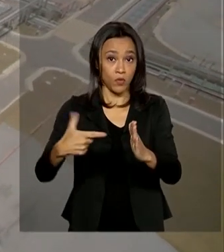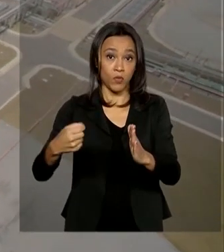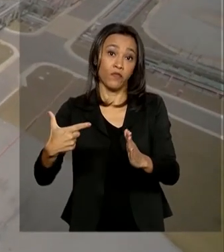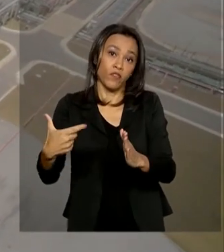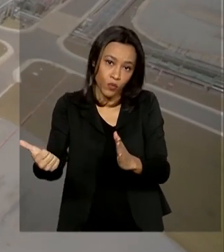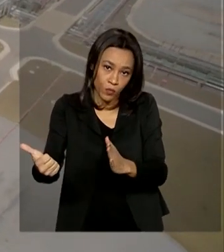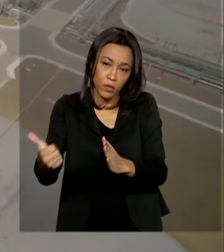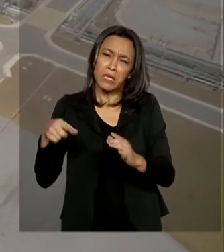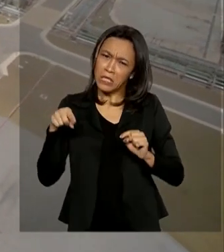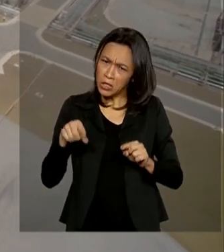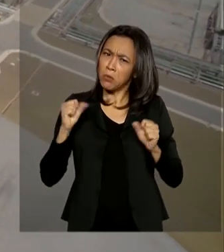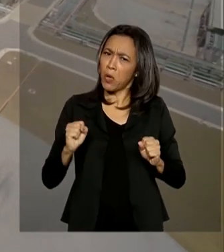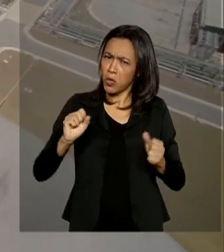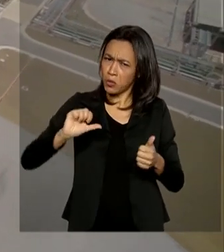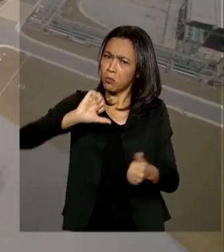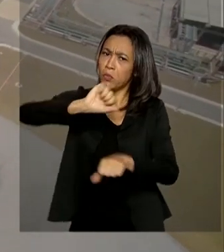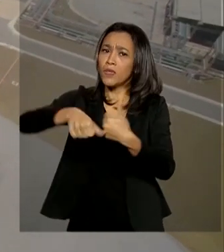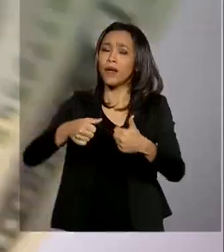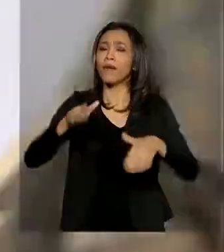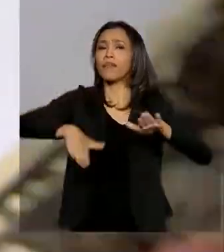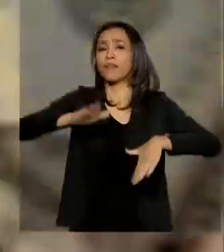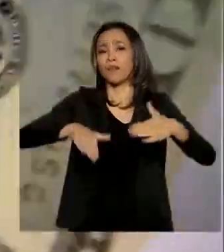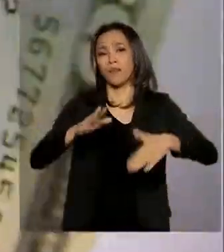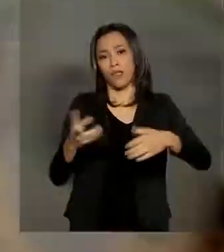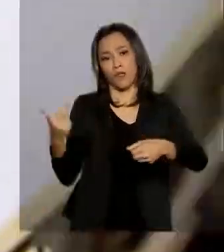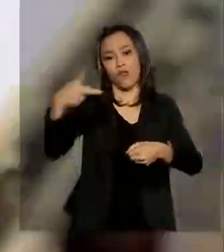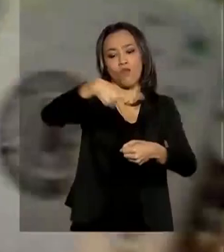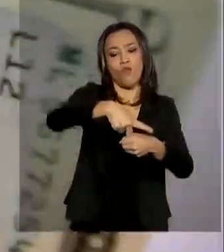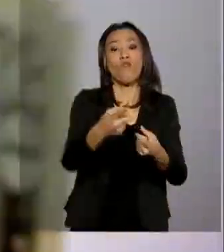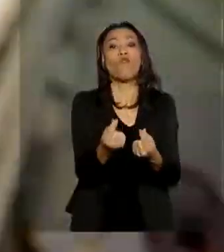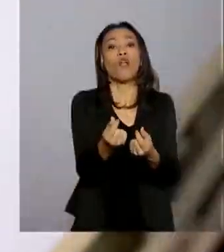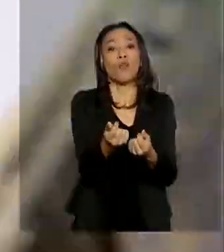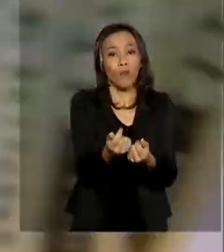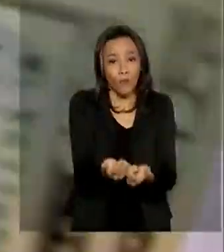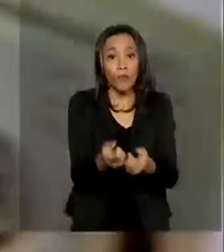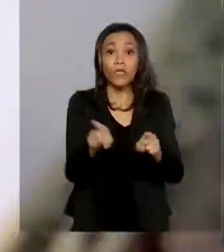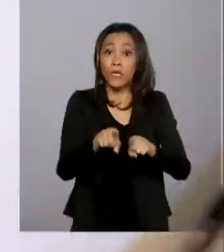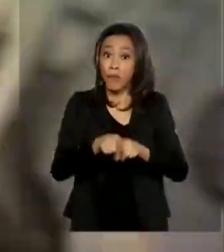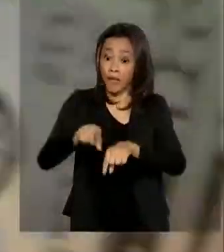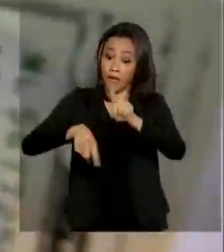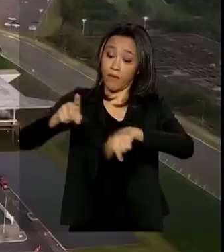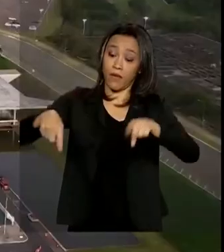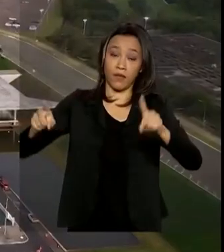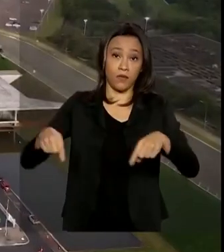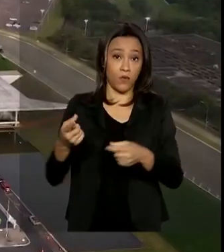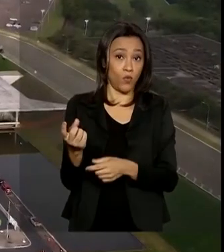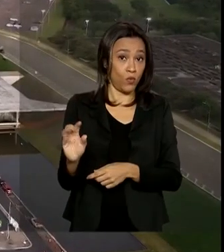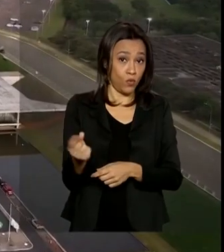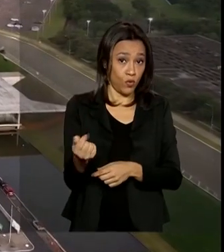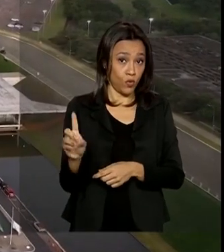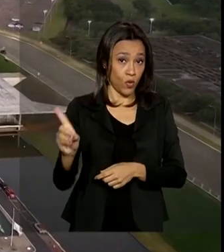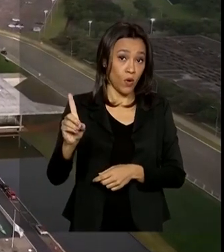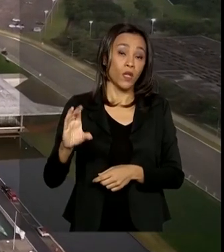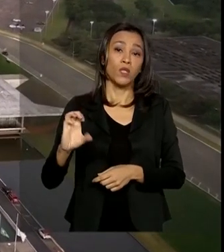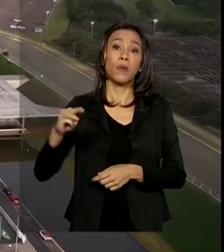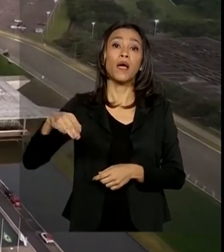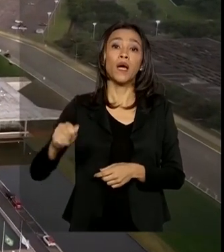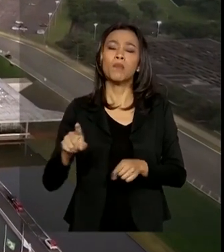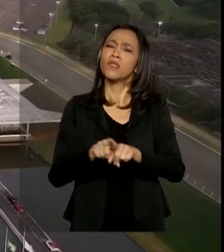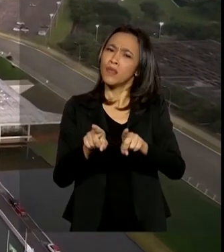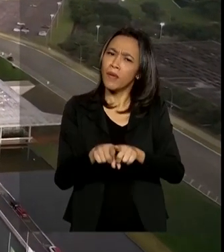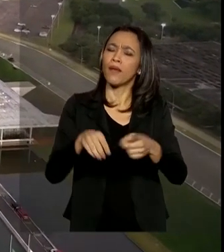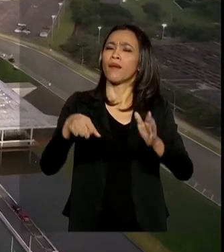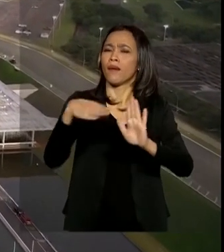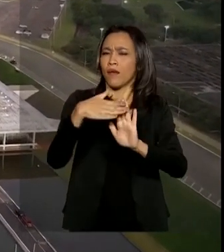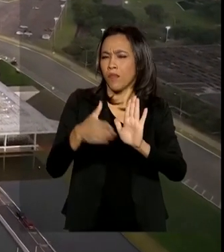mudar segundo o preço do barril do petróleo e a variação do câmbio do dólar, além da aprovação das reformas tributária